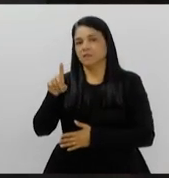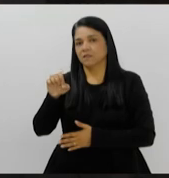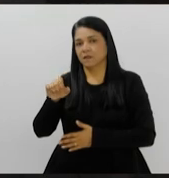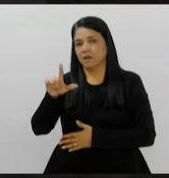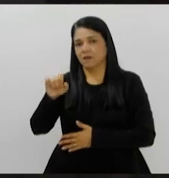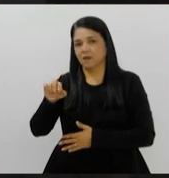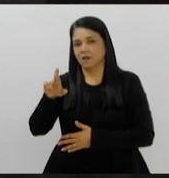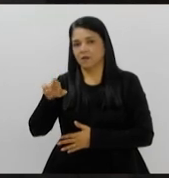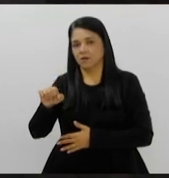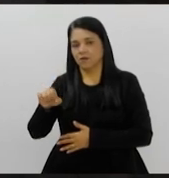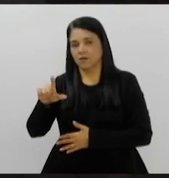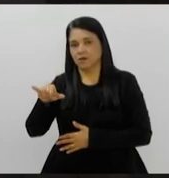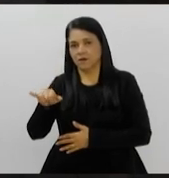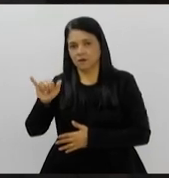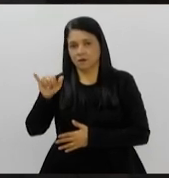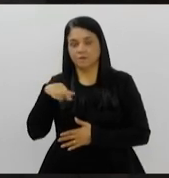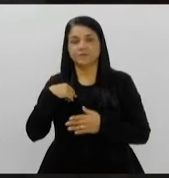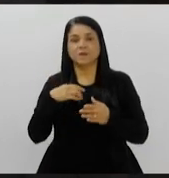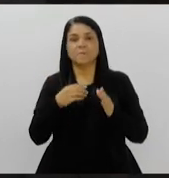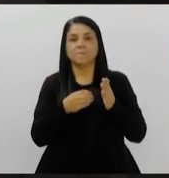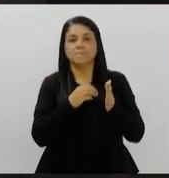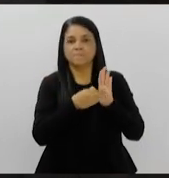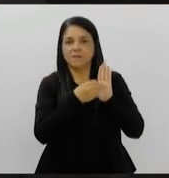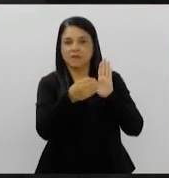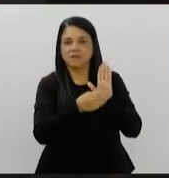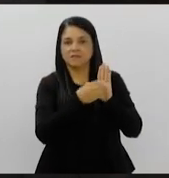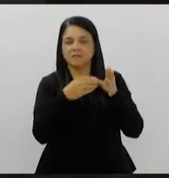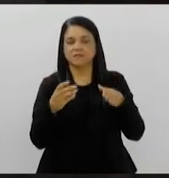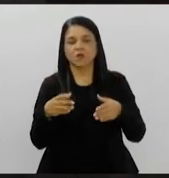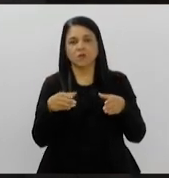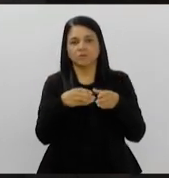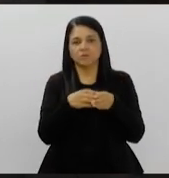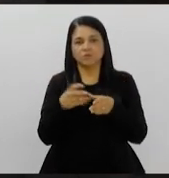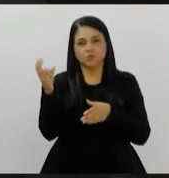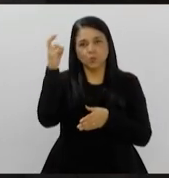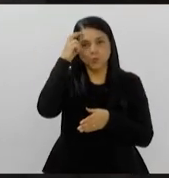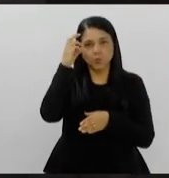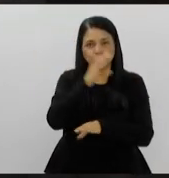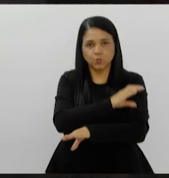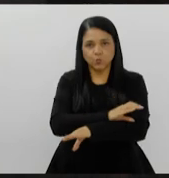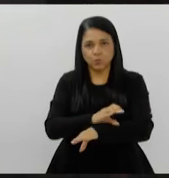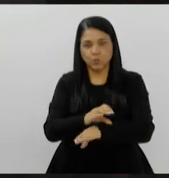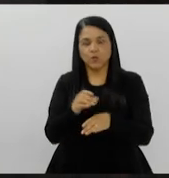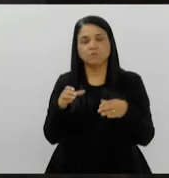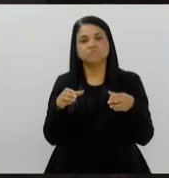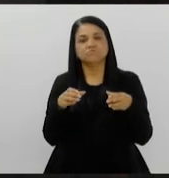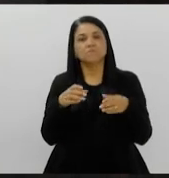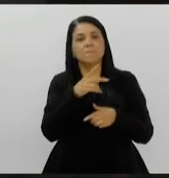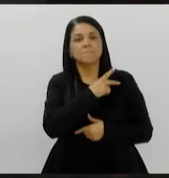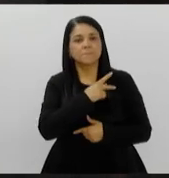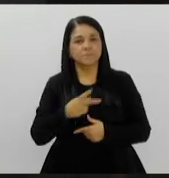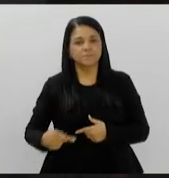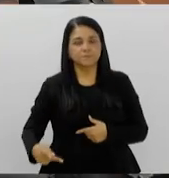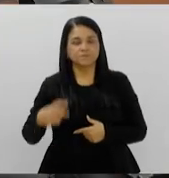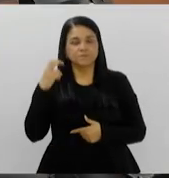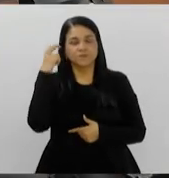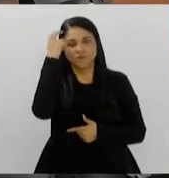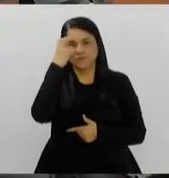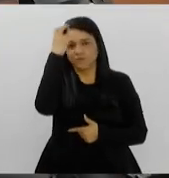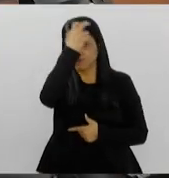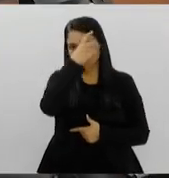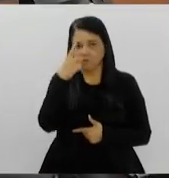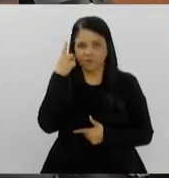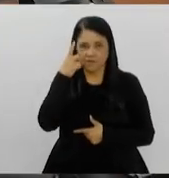pendendo de parecer da Comissão de Cultura. Para emitir parecer pela Comissão de Cultura, nossa presidenta, deputada Verônica Lima.